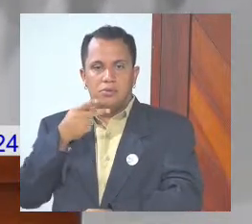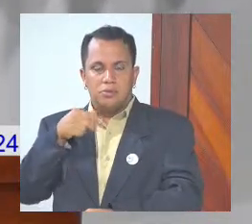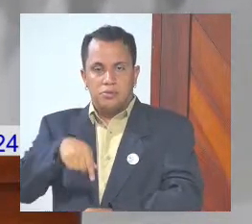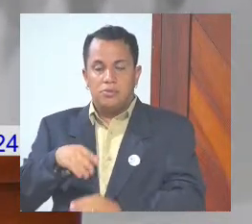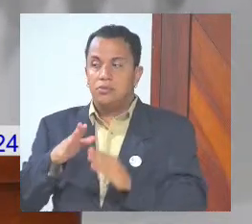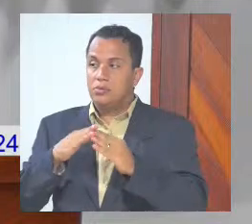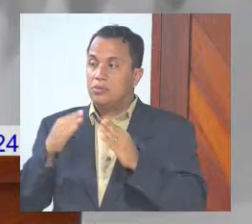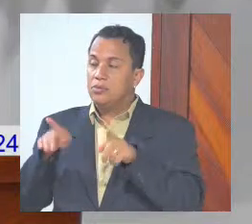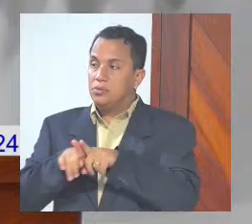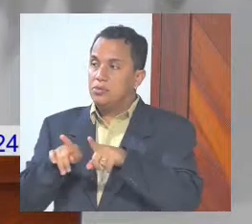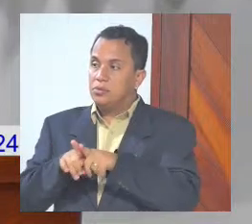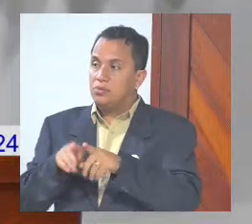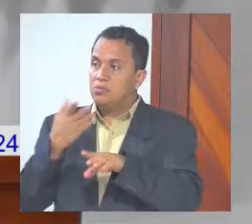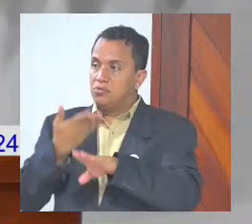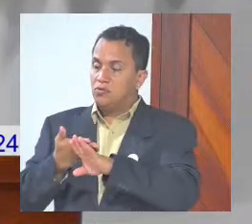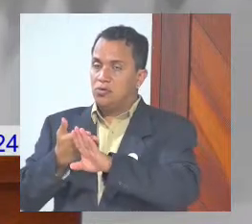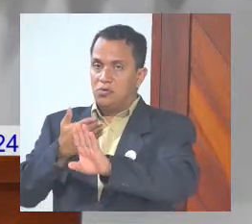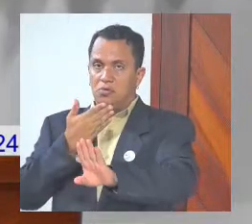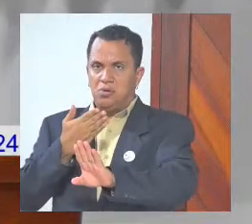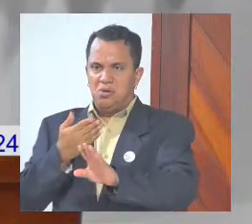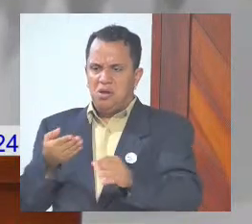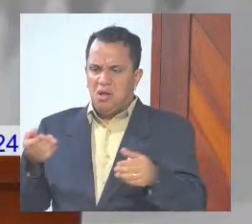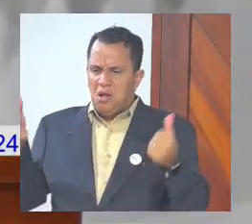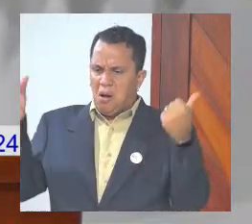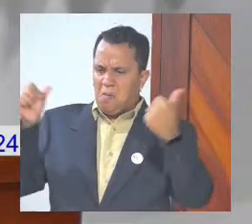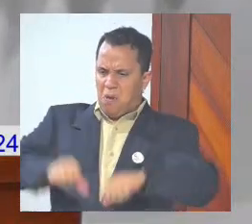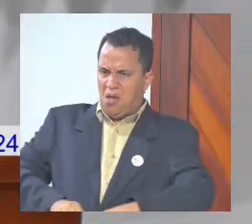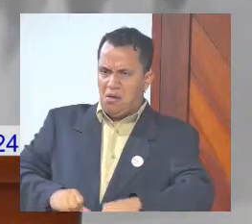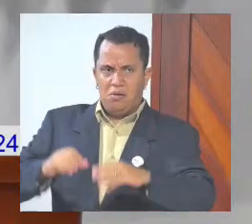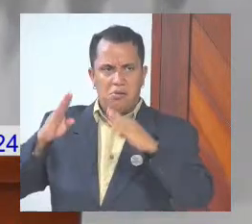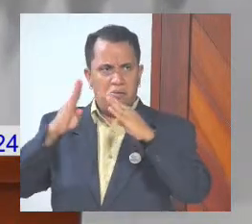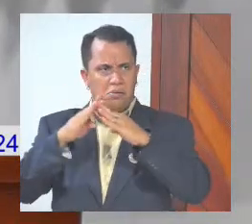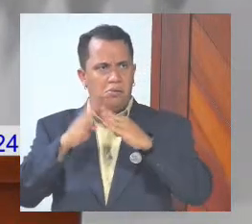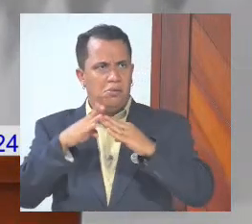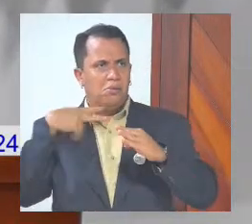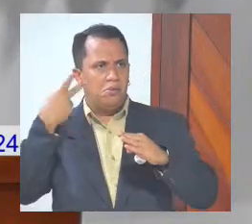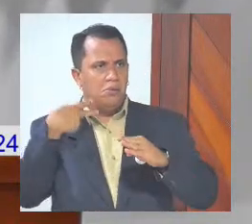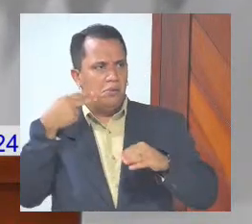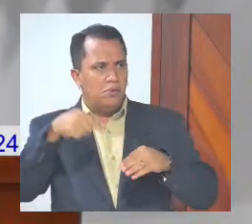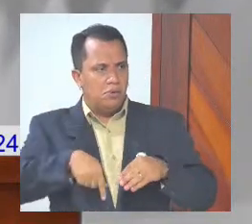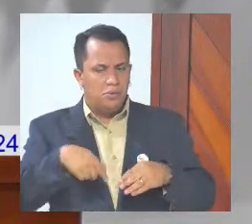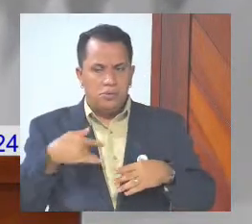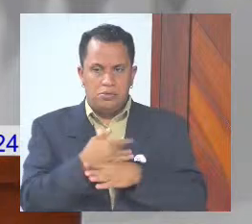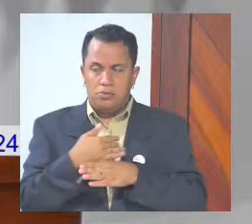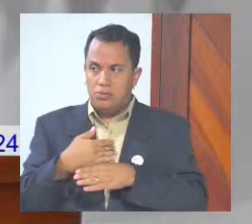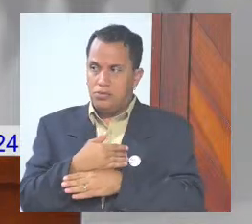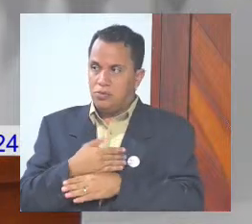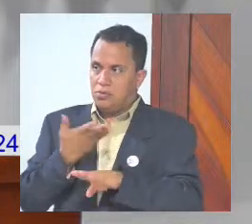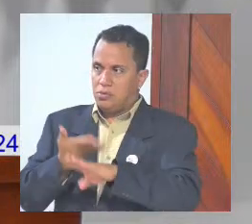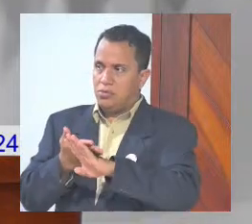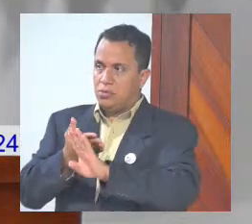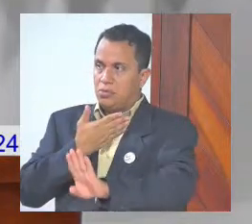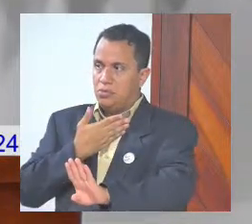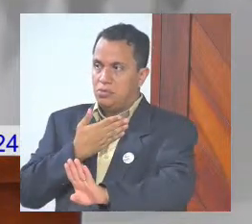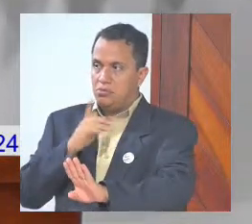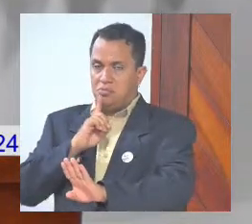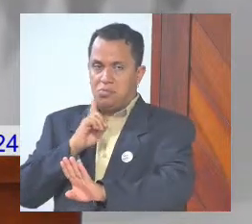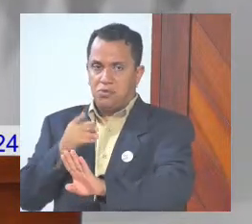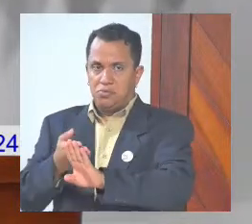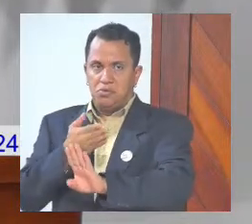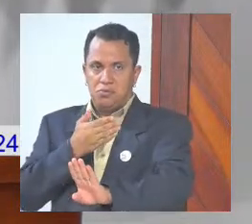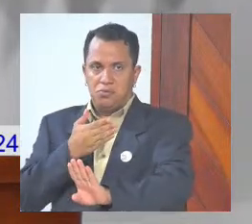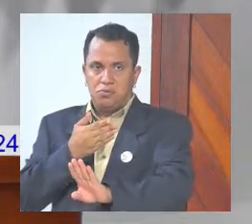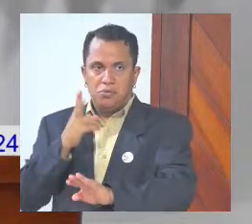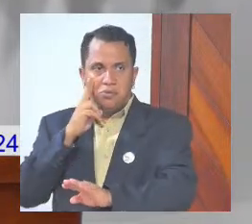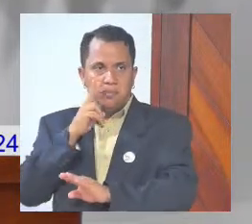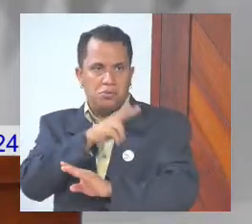né? Também vou discordar que é a pior casa, a pior Câmara que já existiu no município de Pinheiro. Vou discordar. Então, a gente tem que